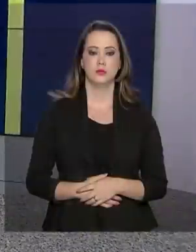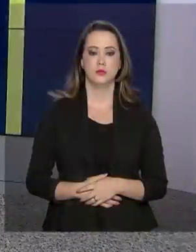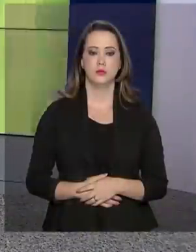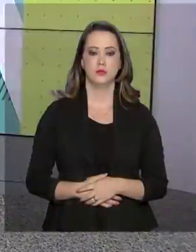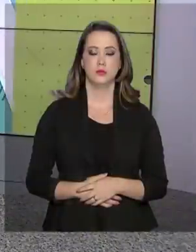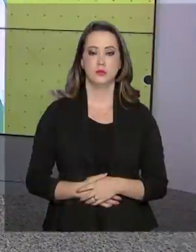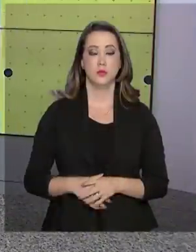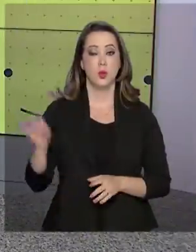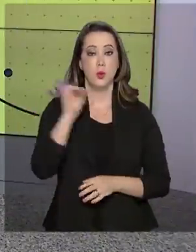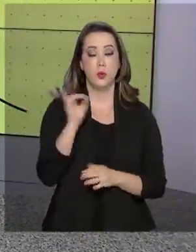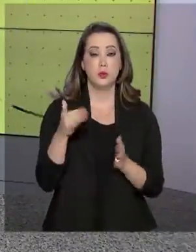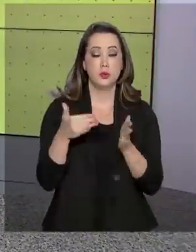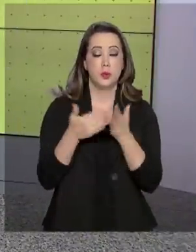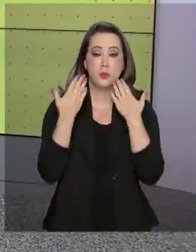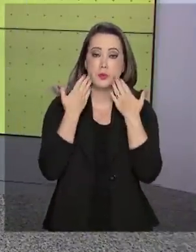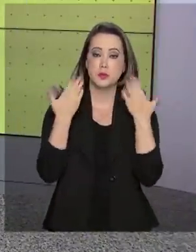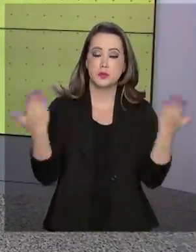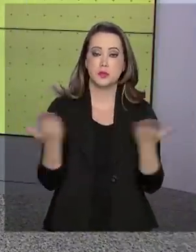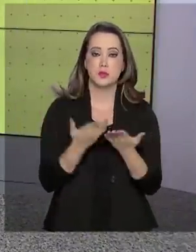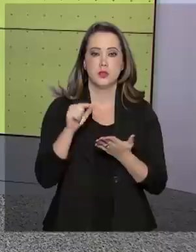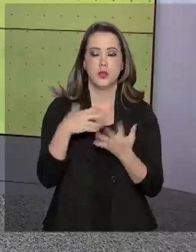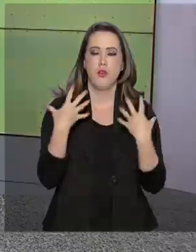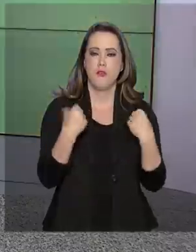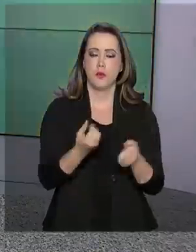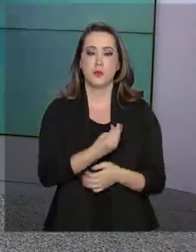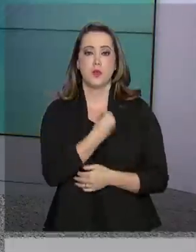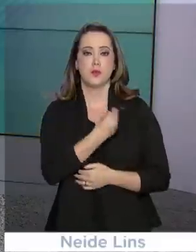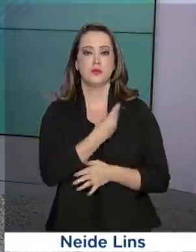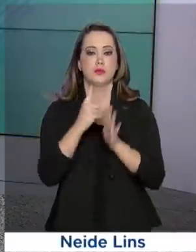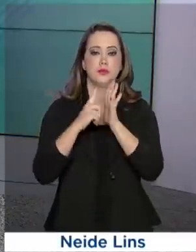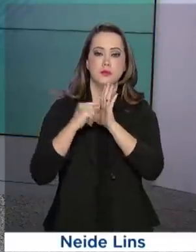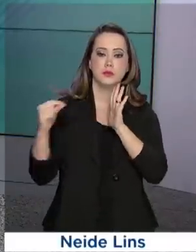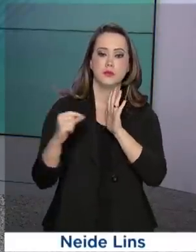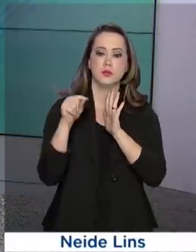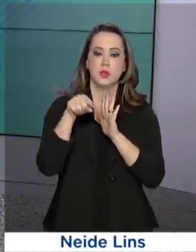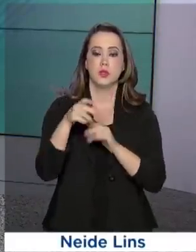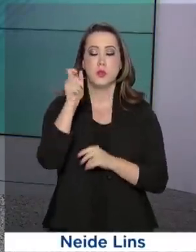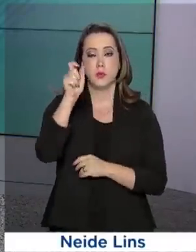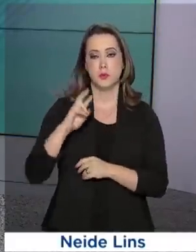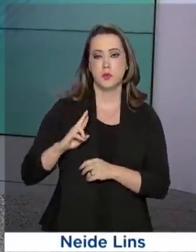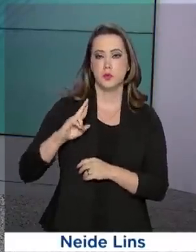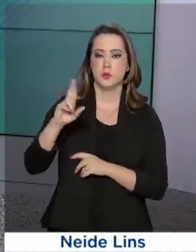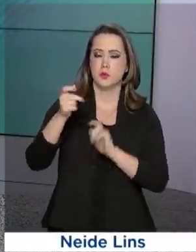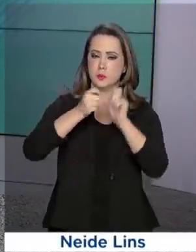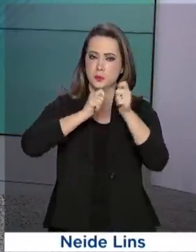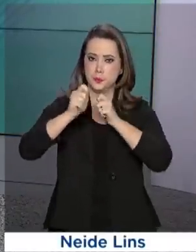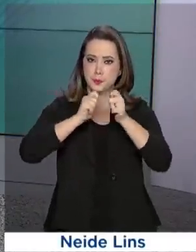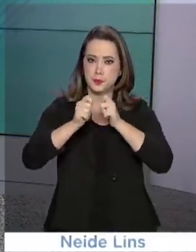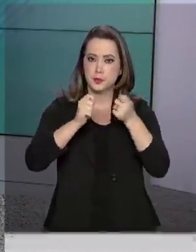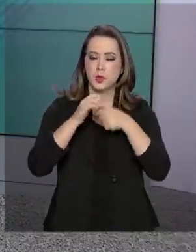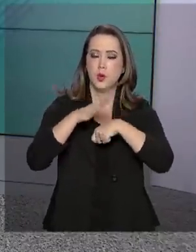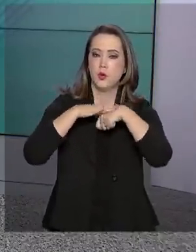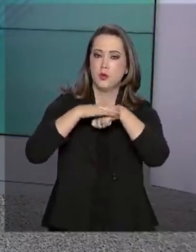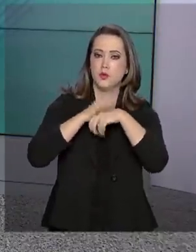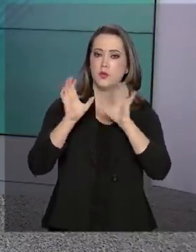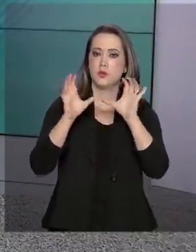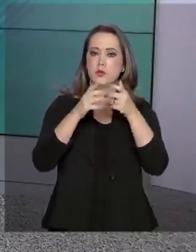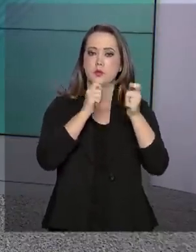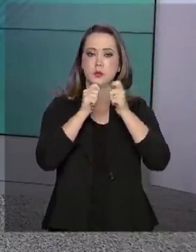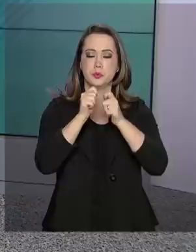olá interrompemos a programação e vamos ao vivo ao palácio do planalto o porta voz da presidência da república conversa com